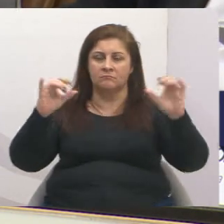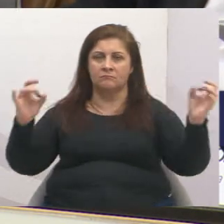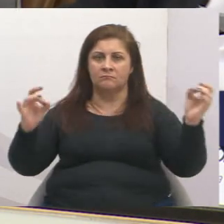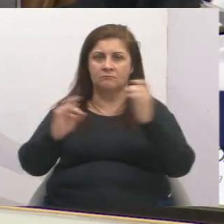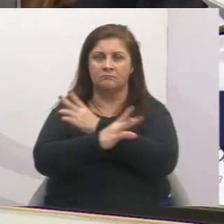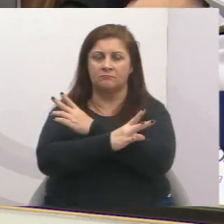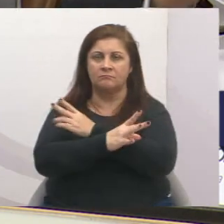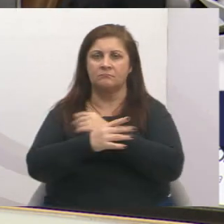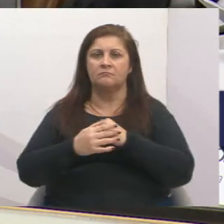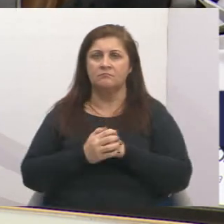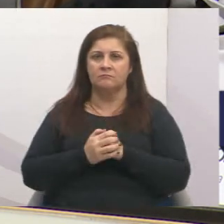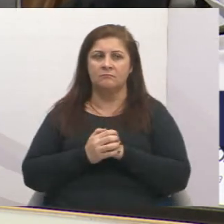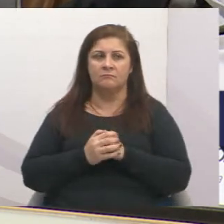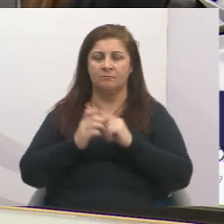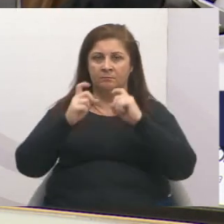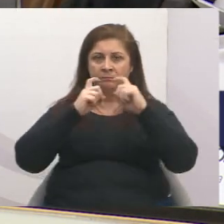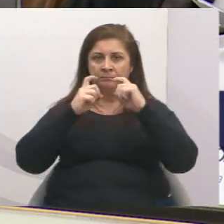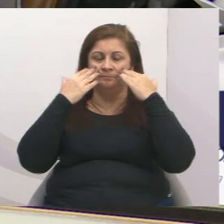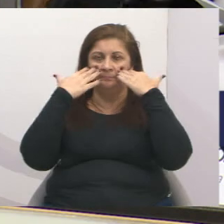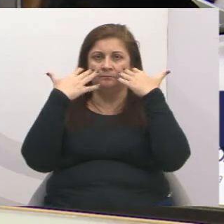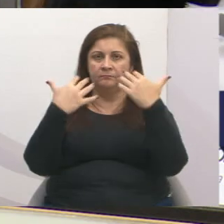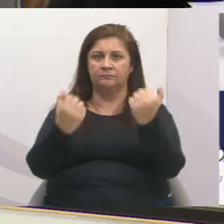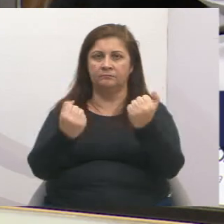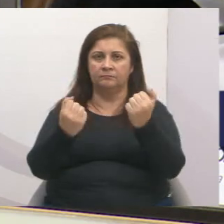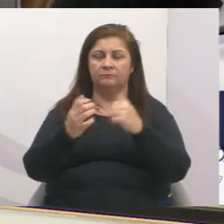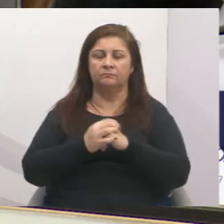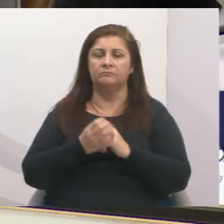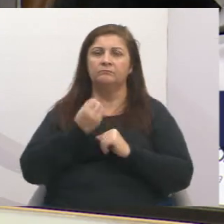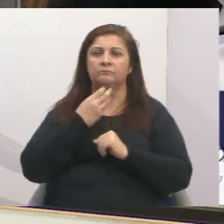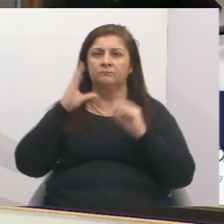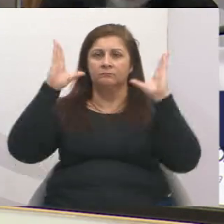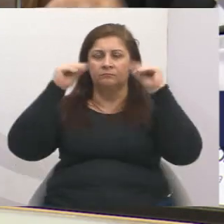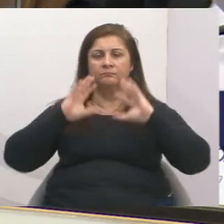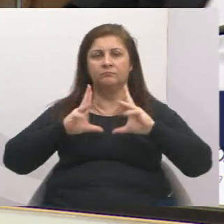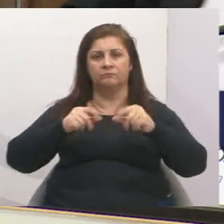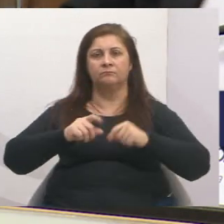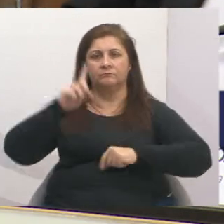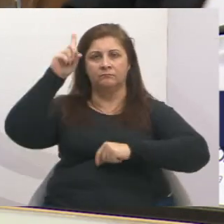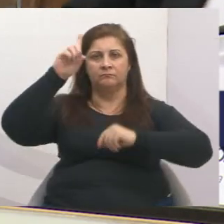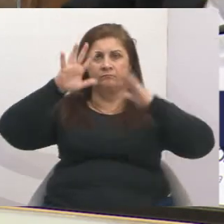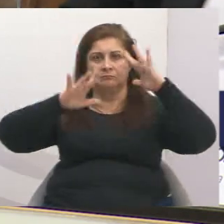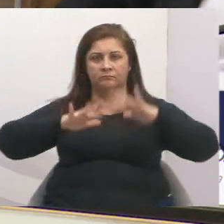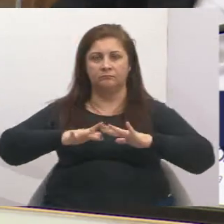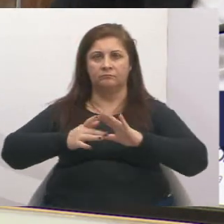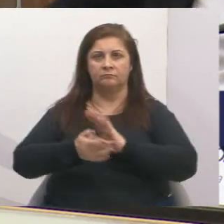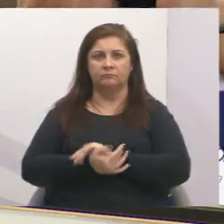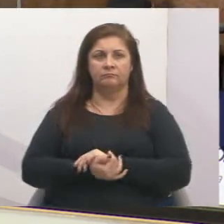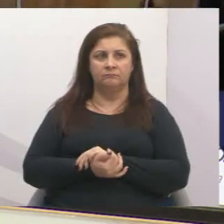a presente audiência pública. Uma boa noite a todos e fiquem todos com Deus.